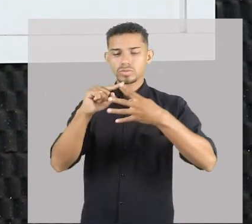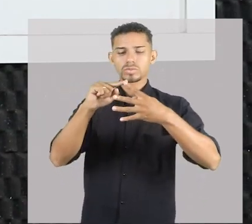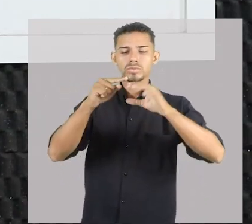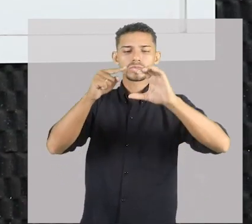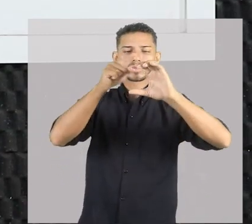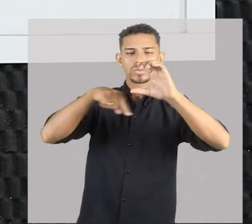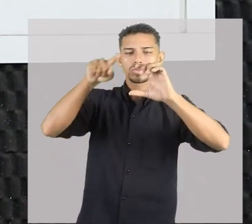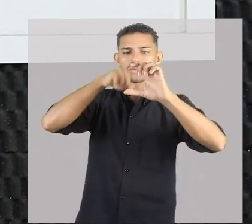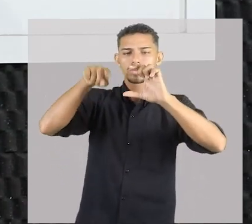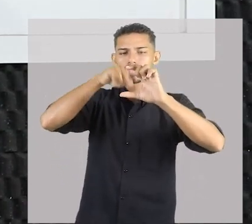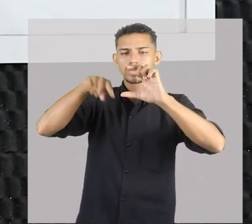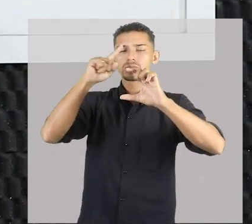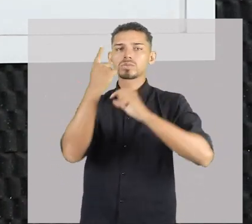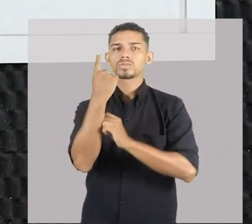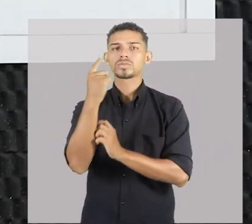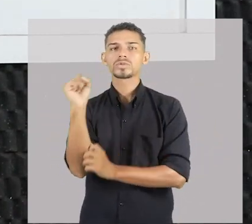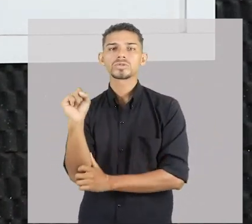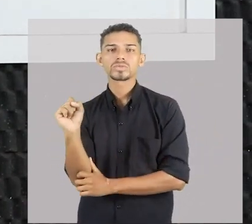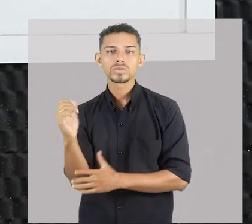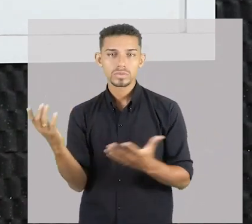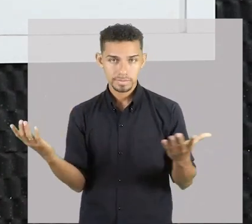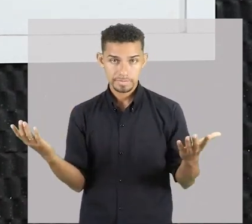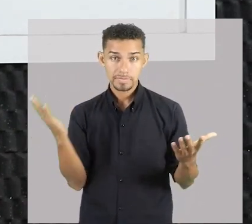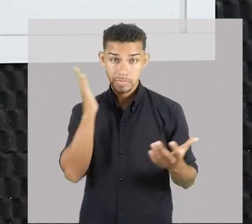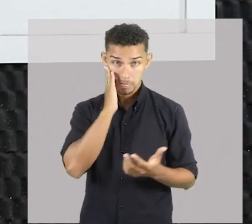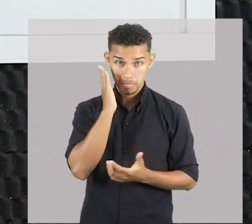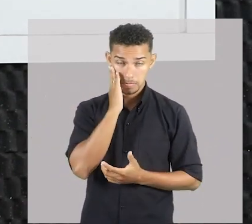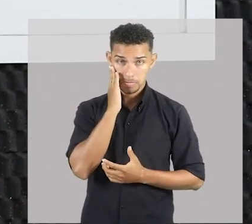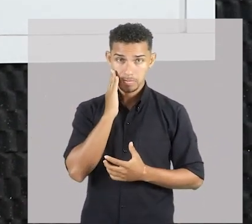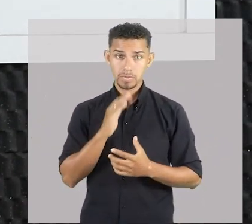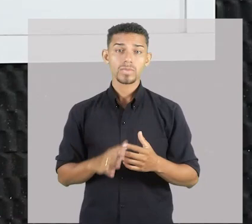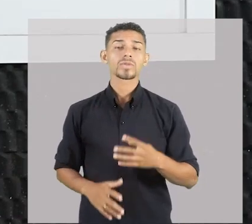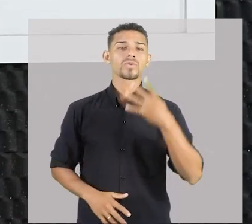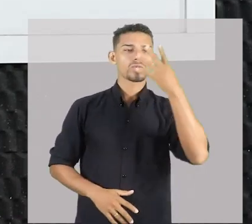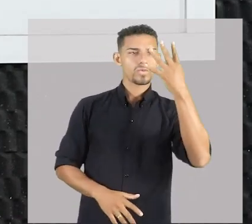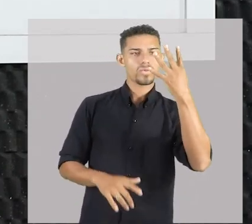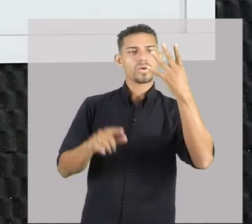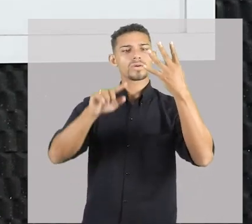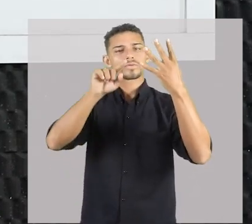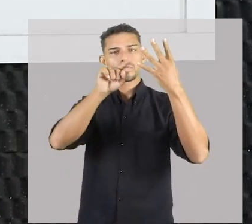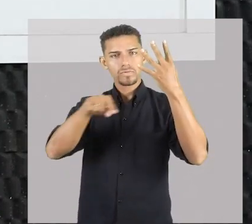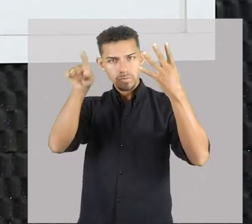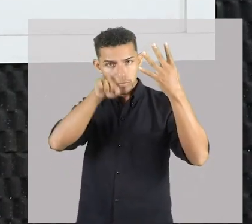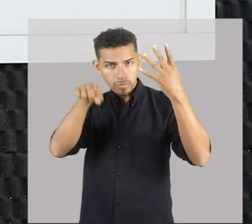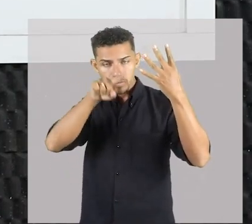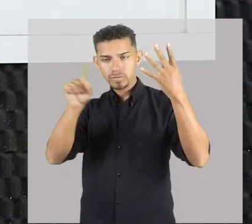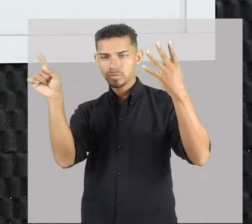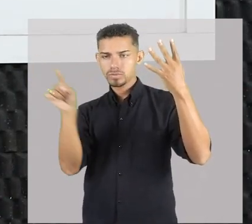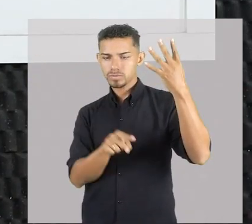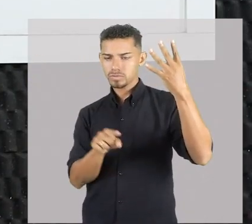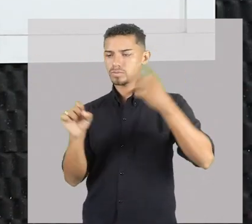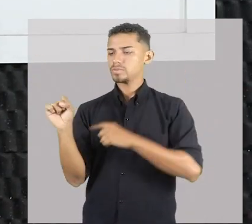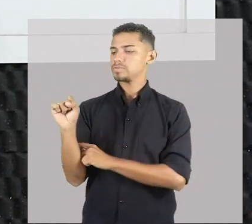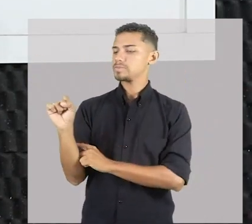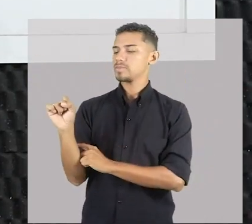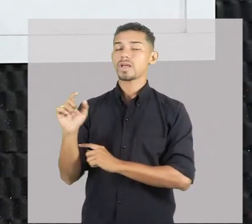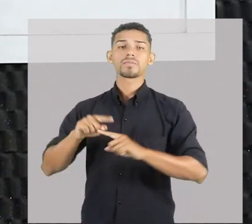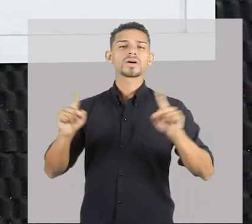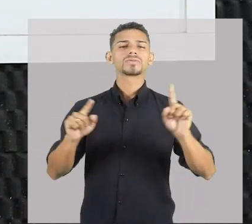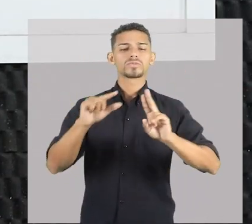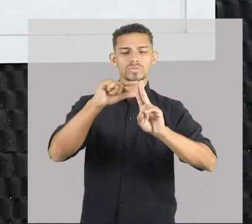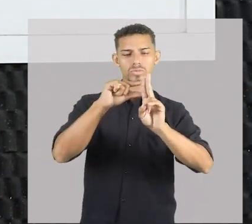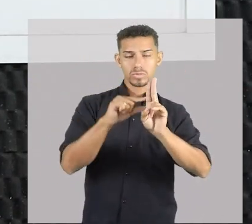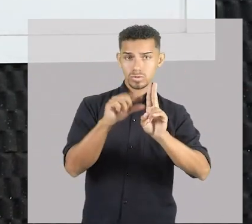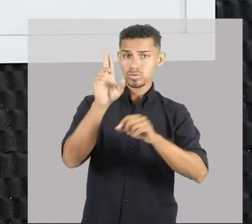voltas por segundo, tá bom? Mas tem uma unidade que é muito utilizada aqui no Brasil. Como é que a gente chama